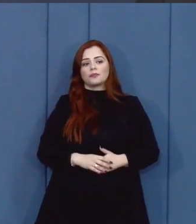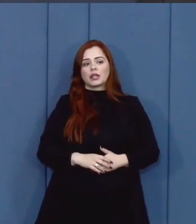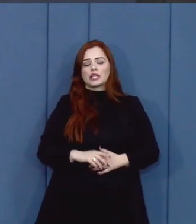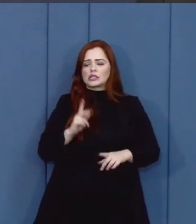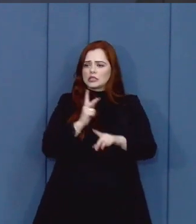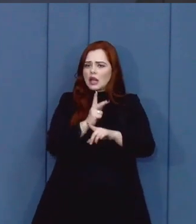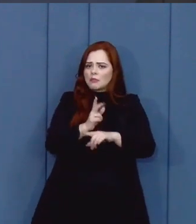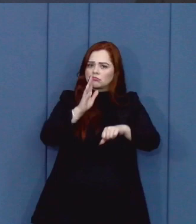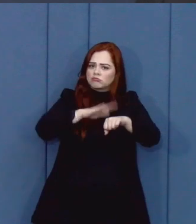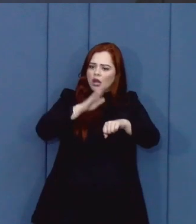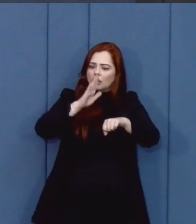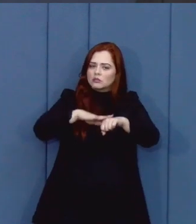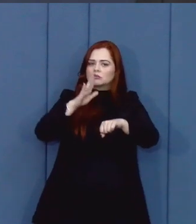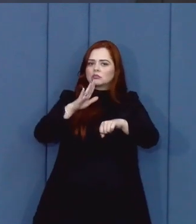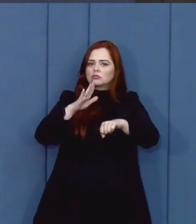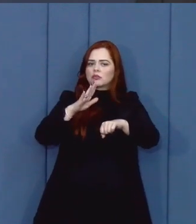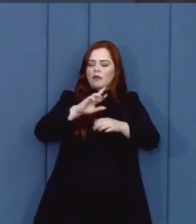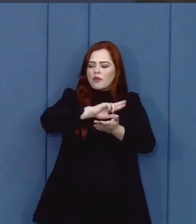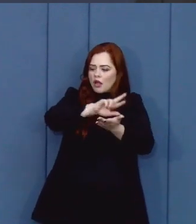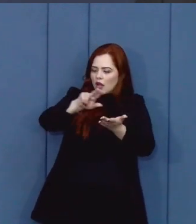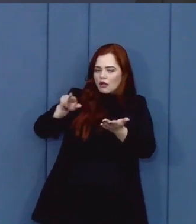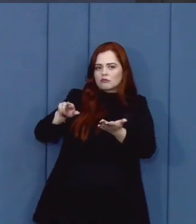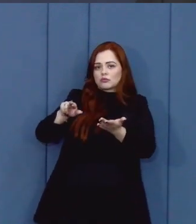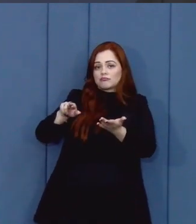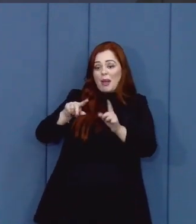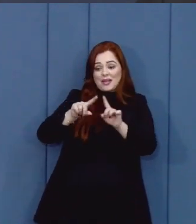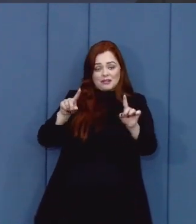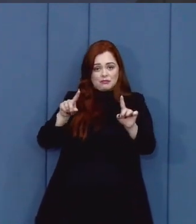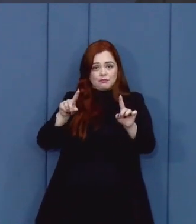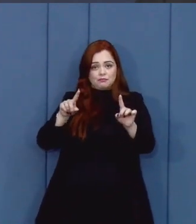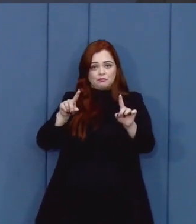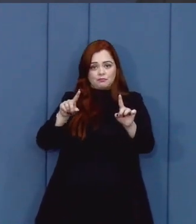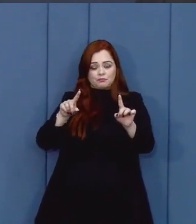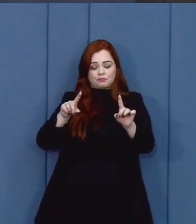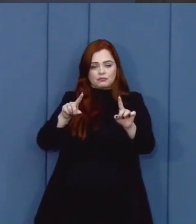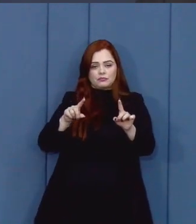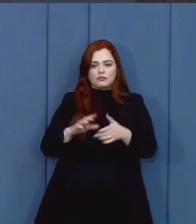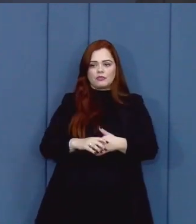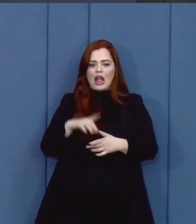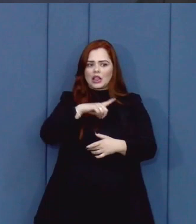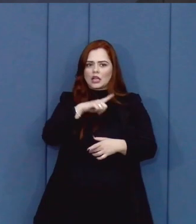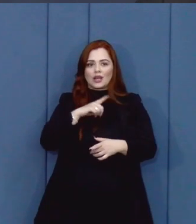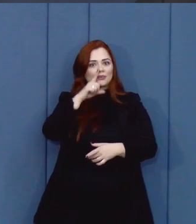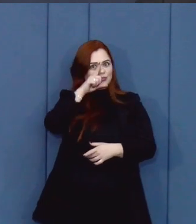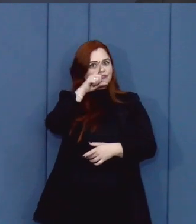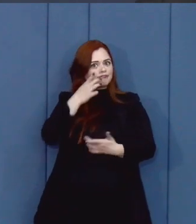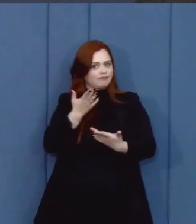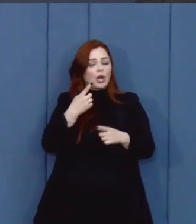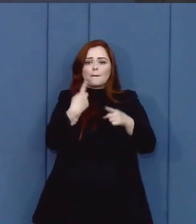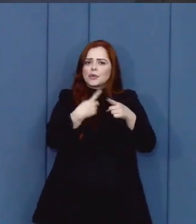cada dia mais variável, sim? Mais, com mais risco. Por